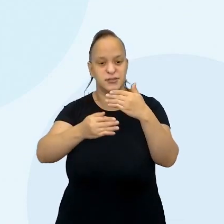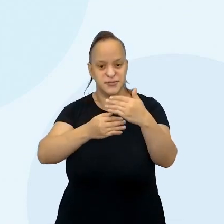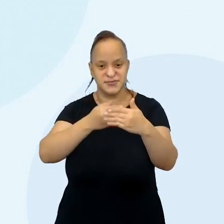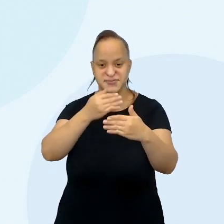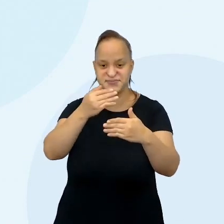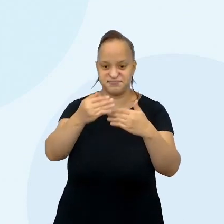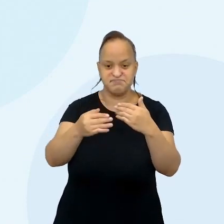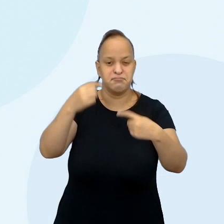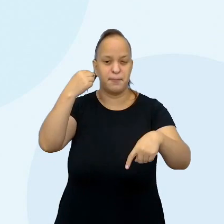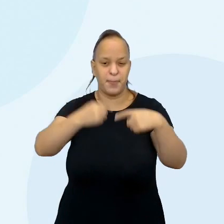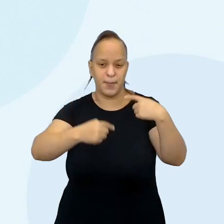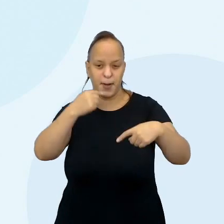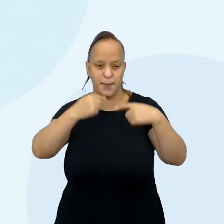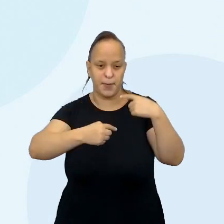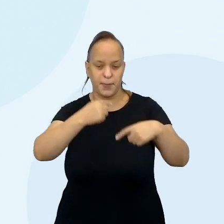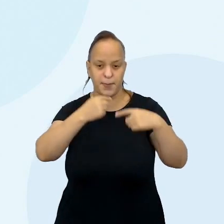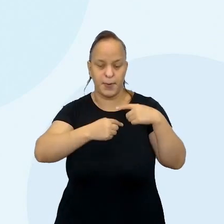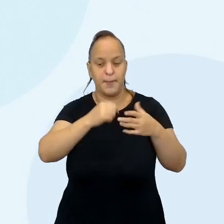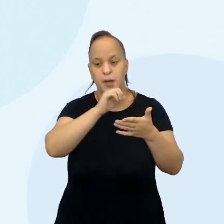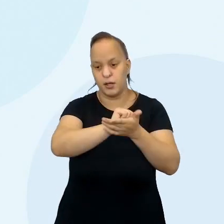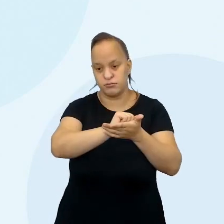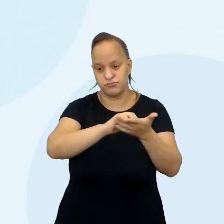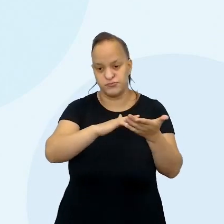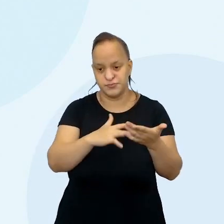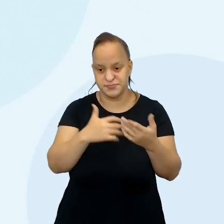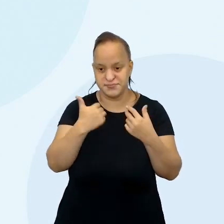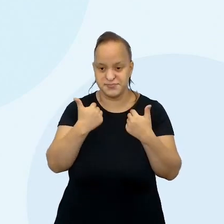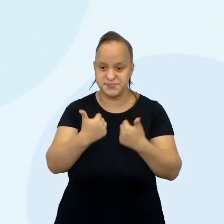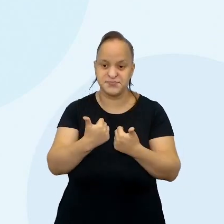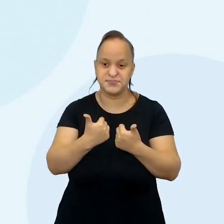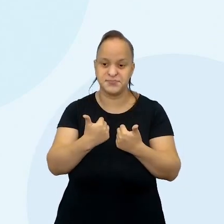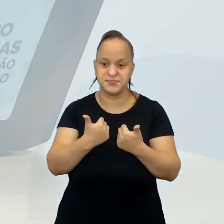desdobramentos, discussão entre os pares sobre as atividades.